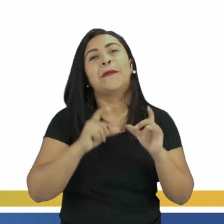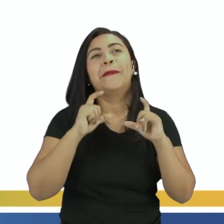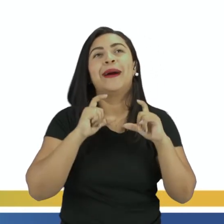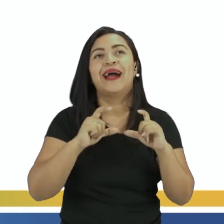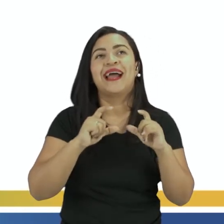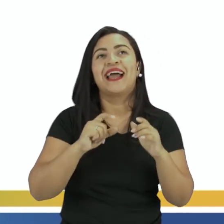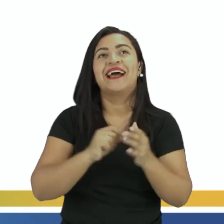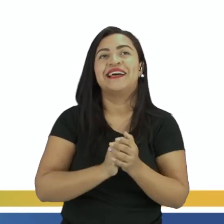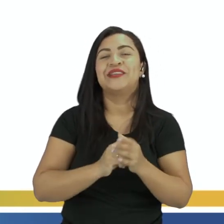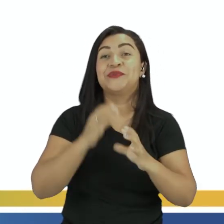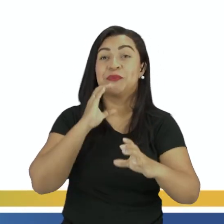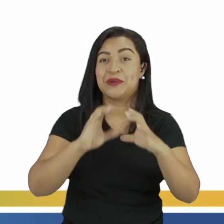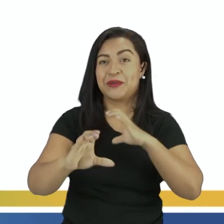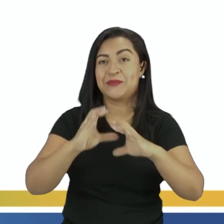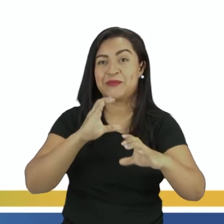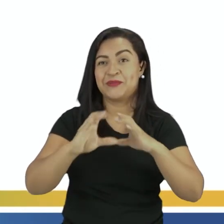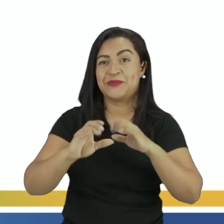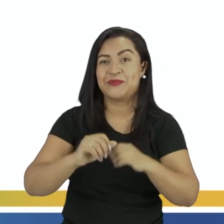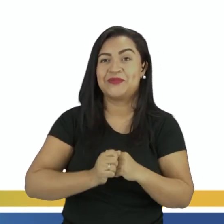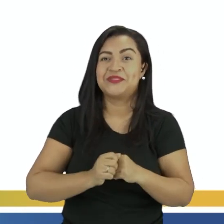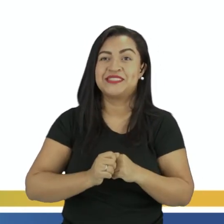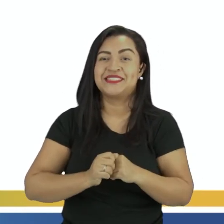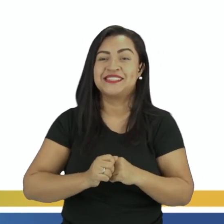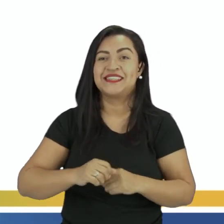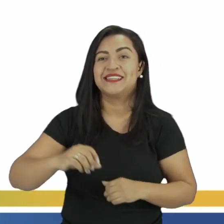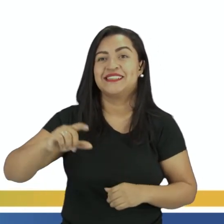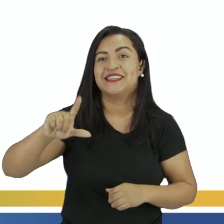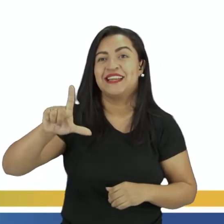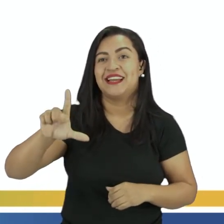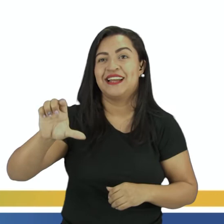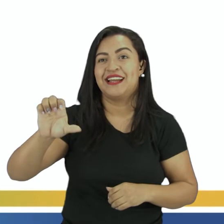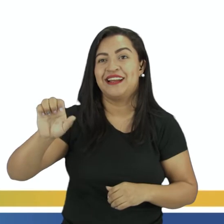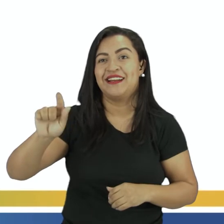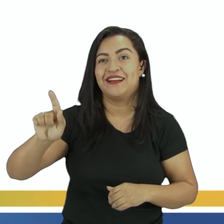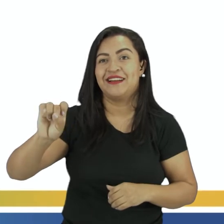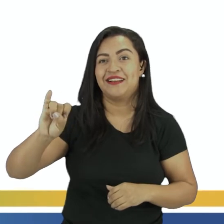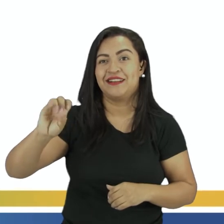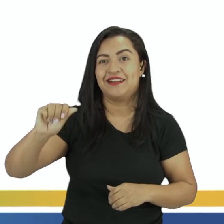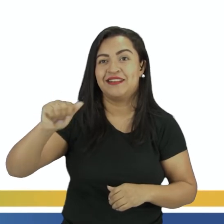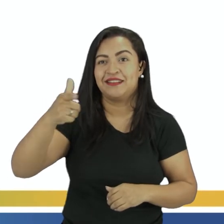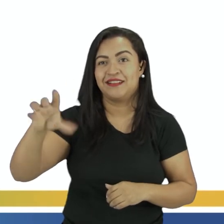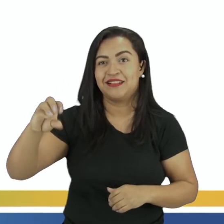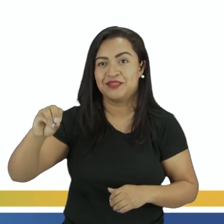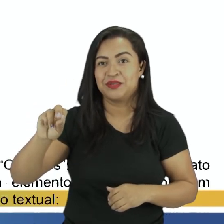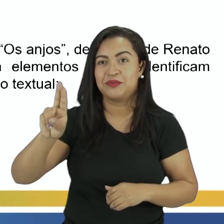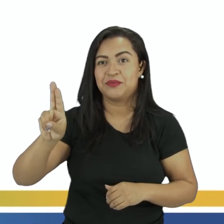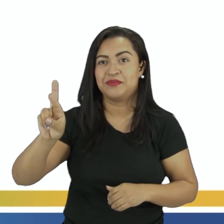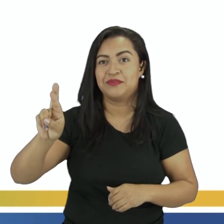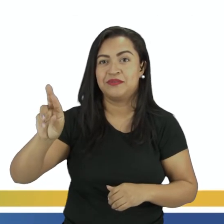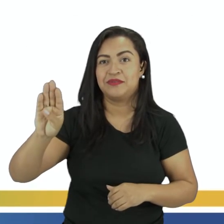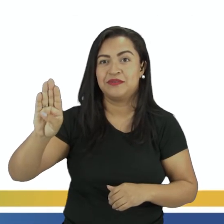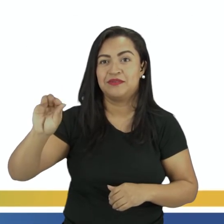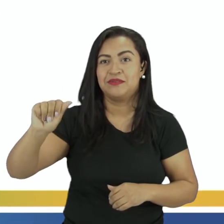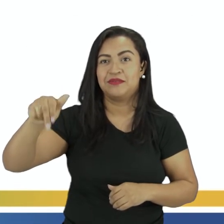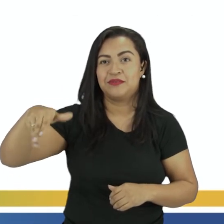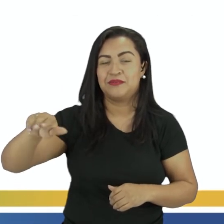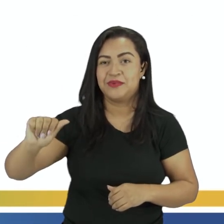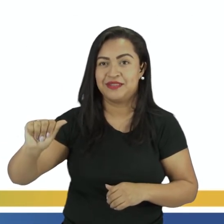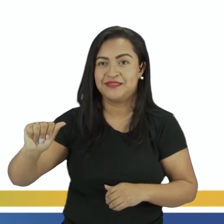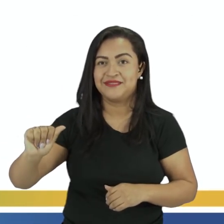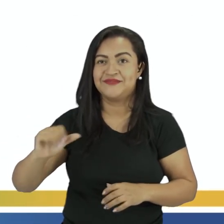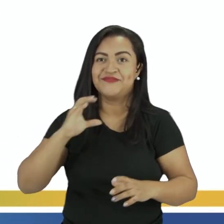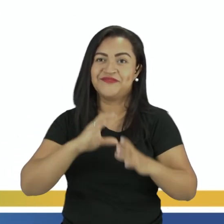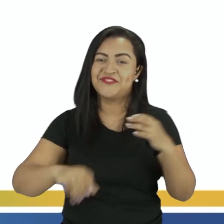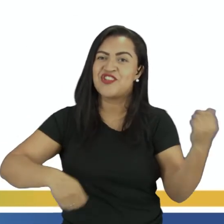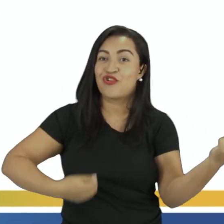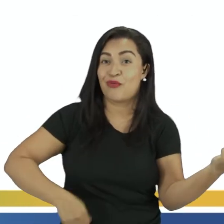Urbana, né, do grupo Legião Urbana. O nome dela é Os Anjos. Então, vamos ver o que se pede. A